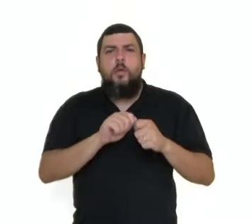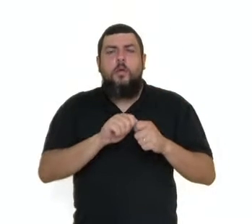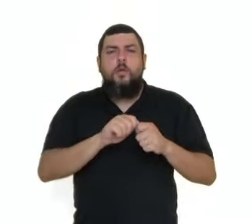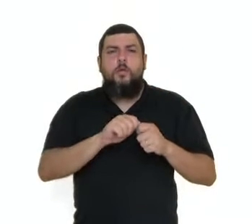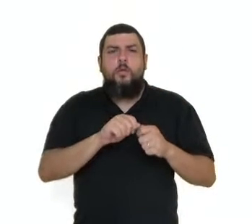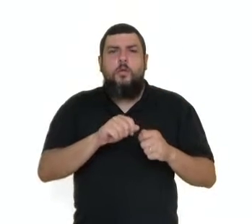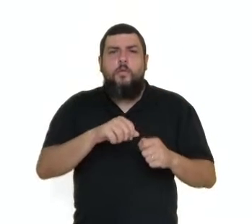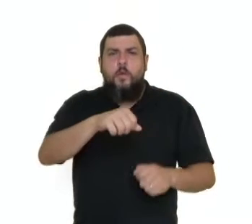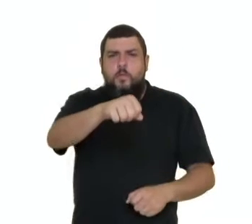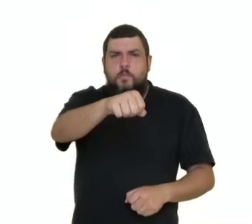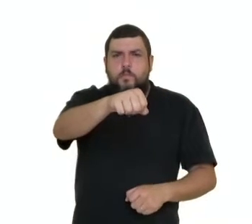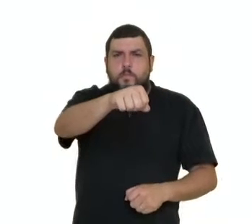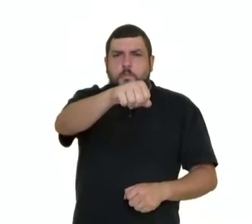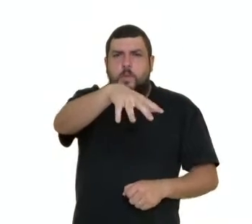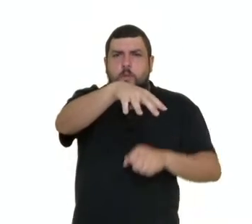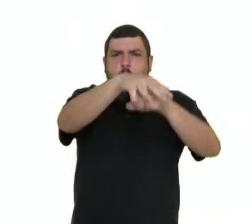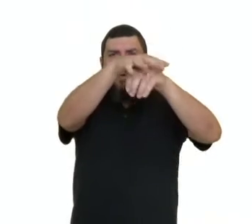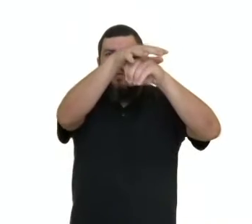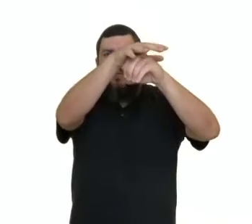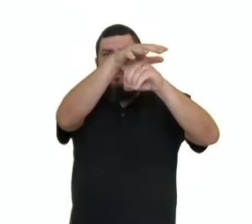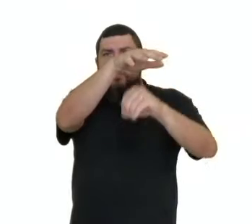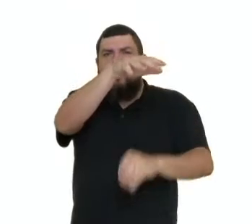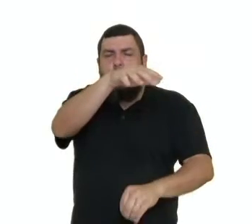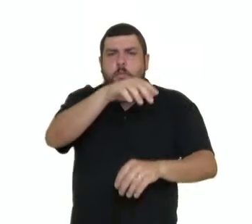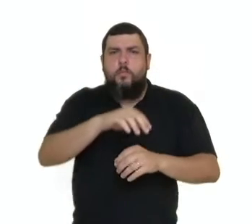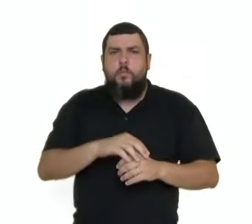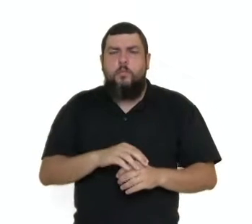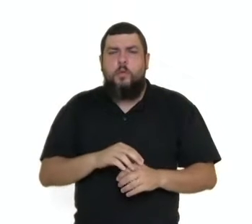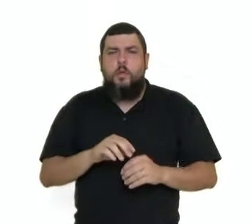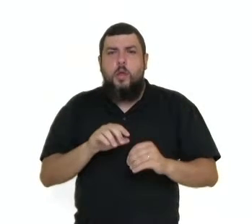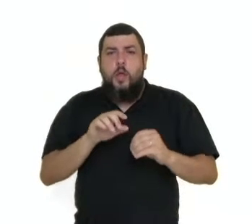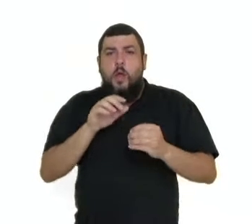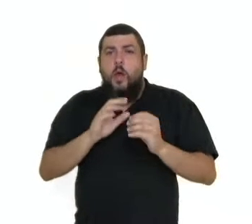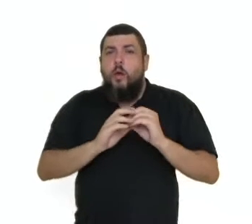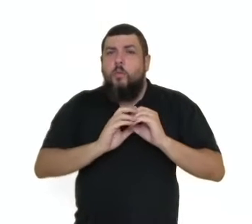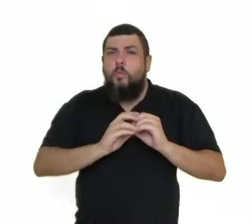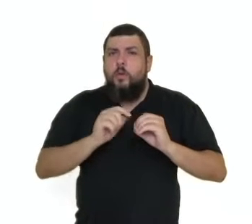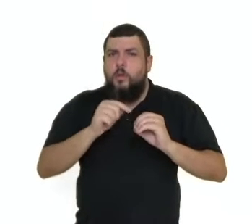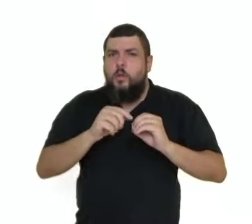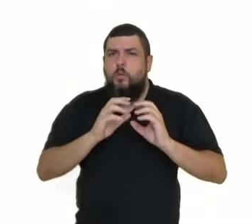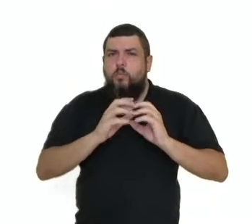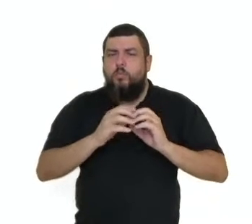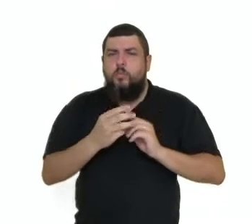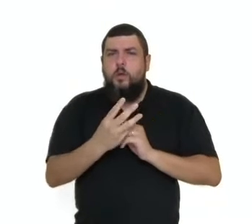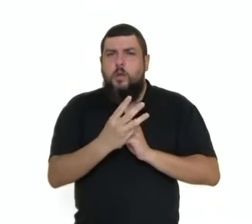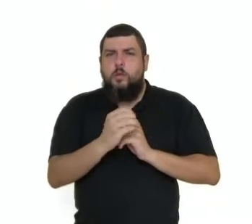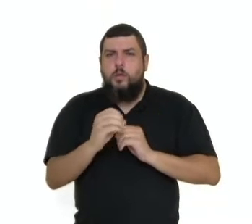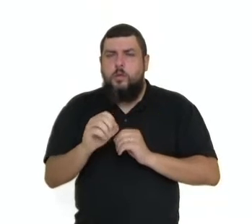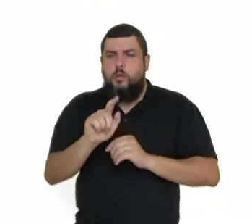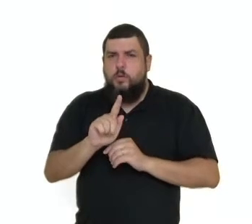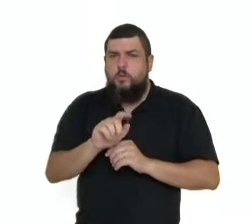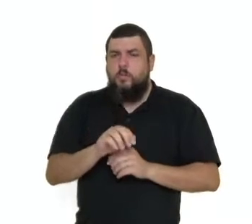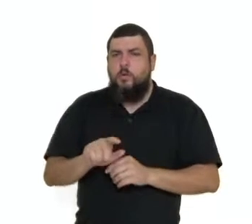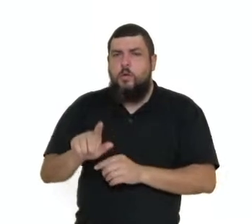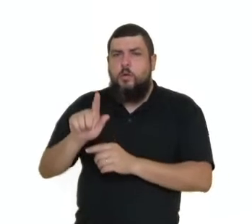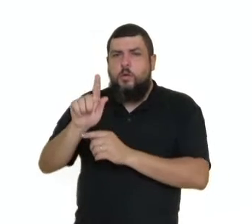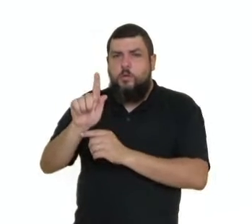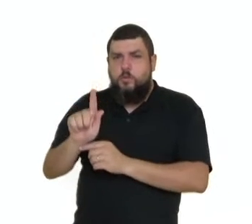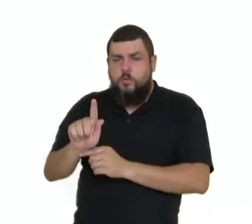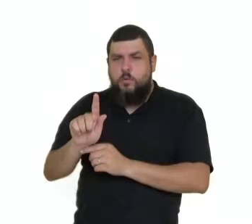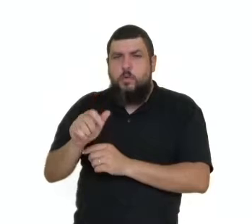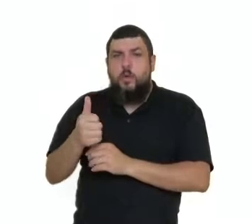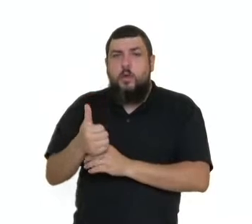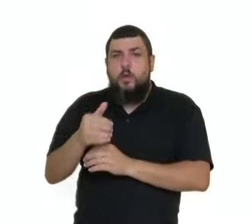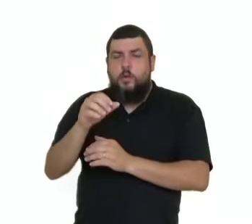um alvo no solo. Se a massa de cada bola é de 300 gramas, considerando G como 10, e que cada andar tem